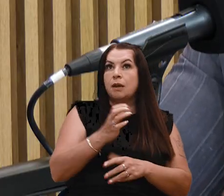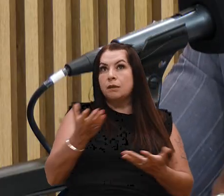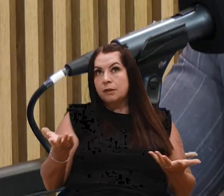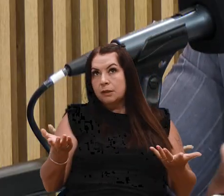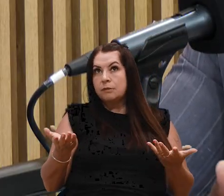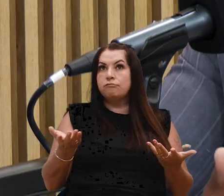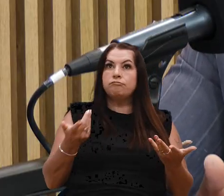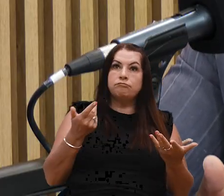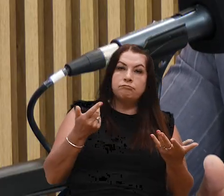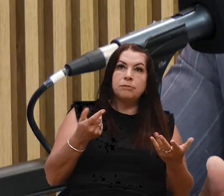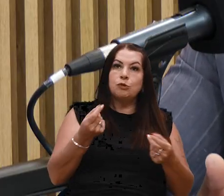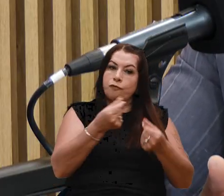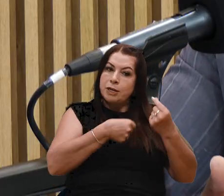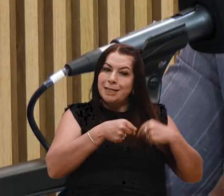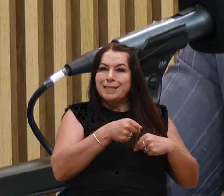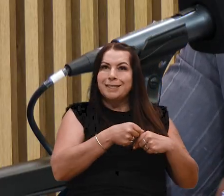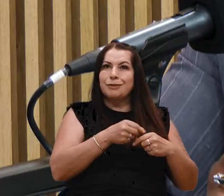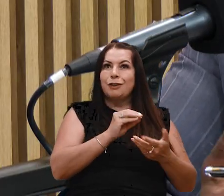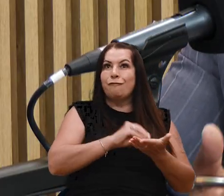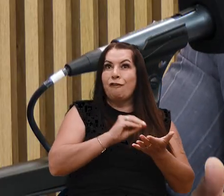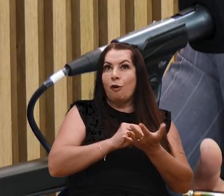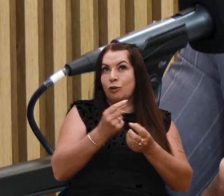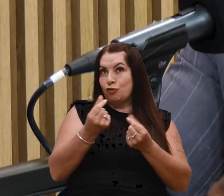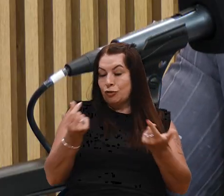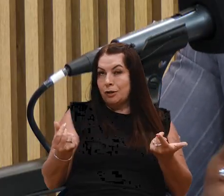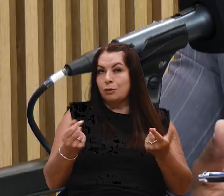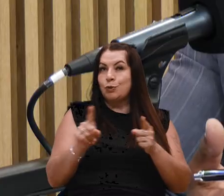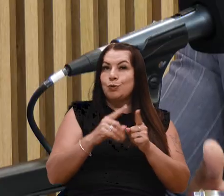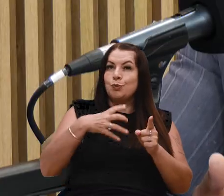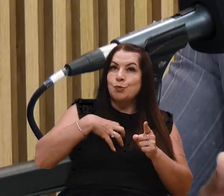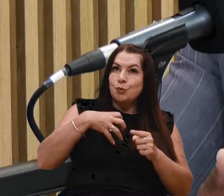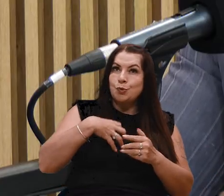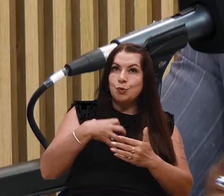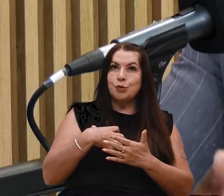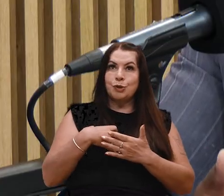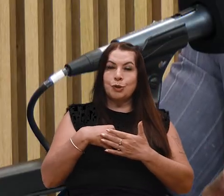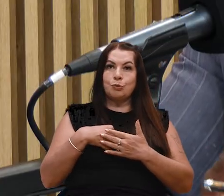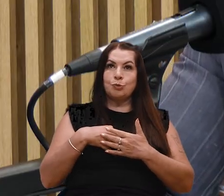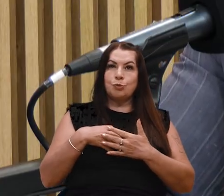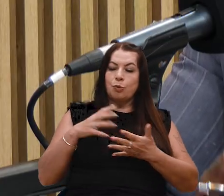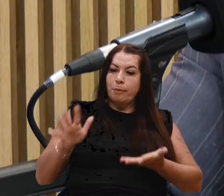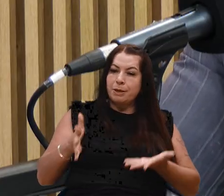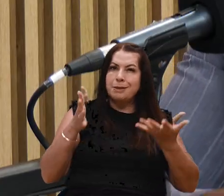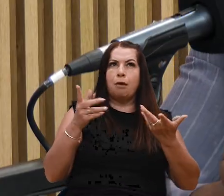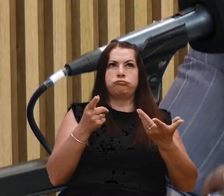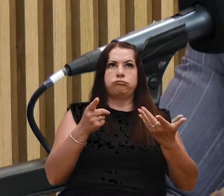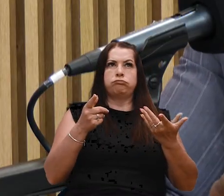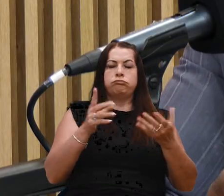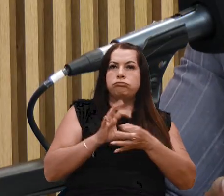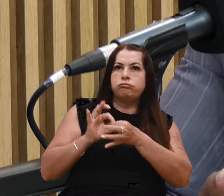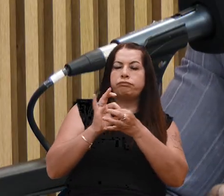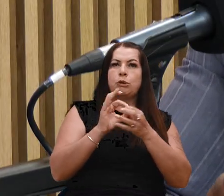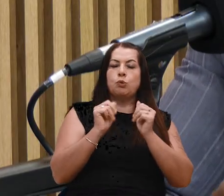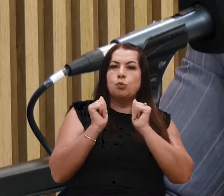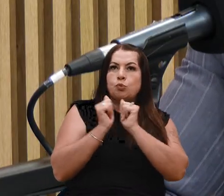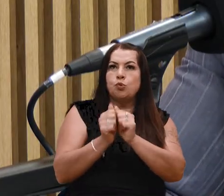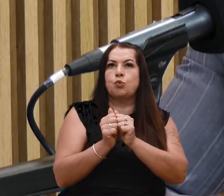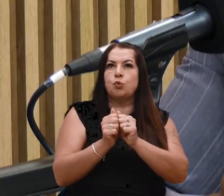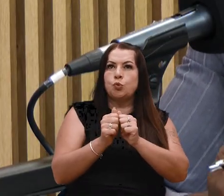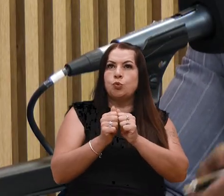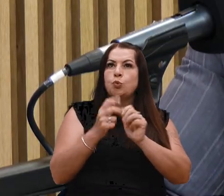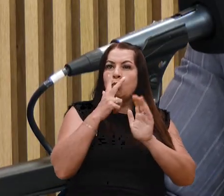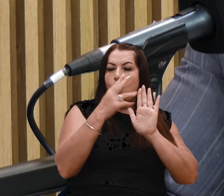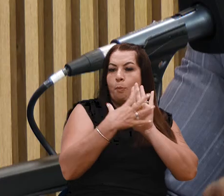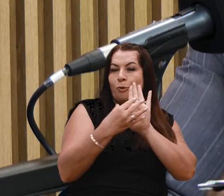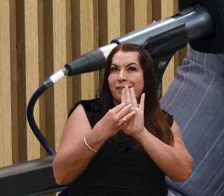uma operação financeira ineficiente. E a forma como a mobilização, aí digo, né, através do nosso modelo,